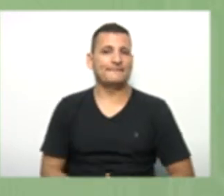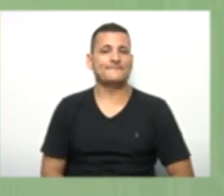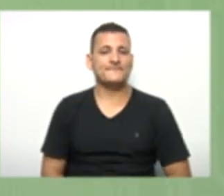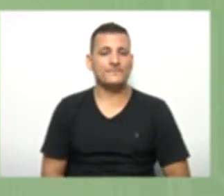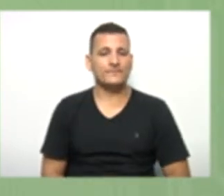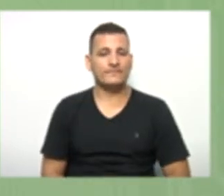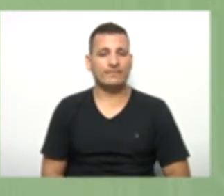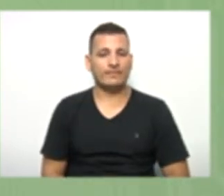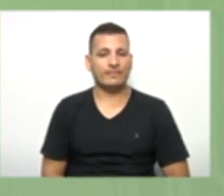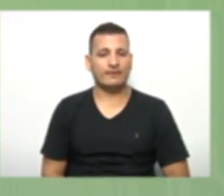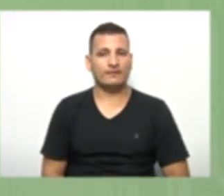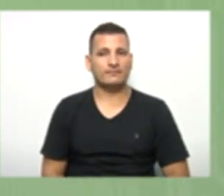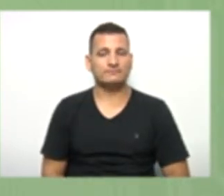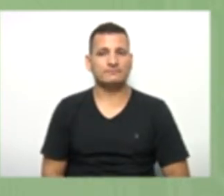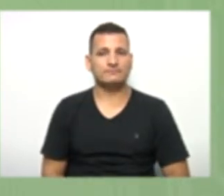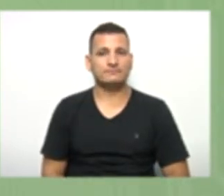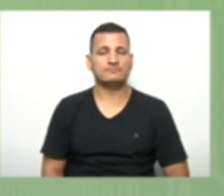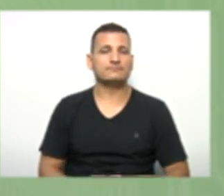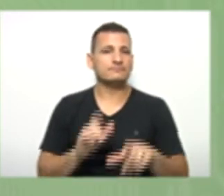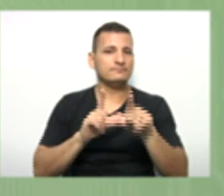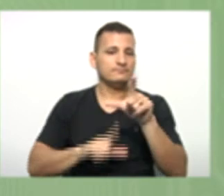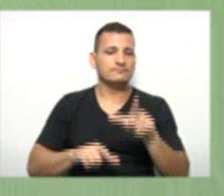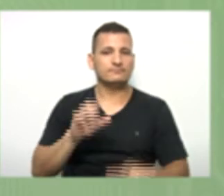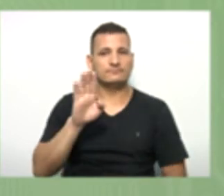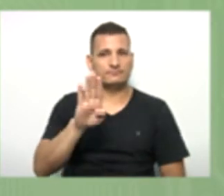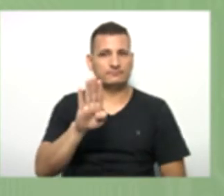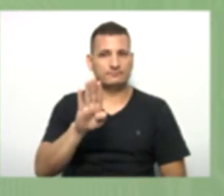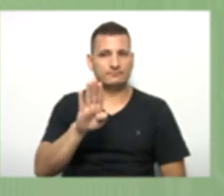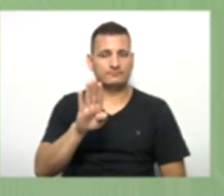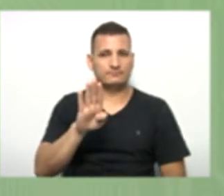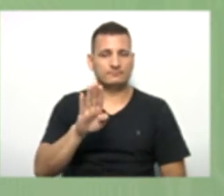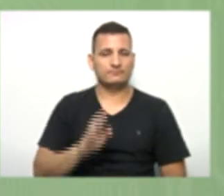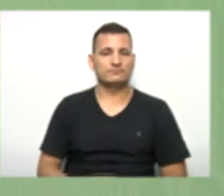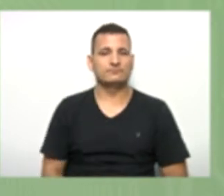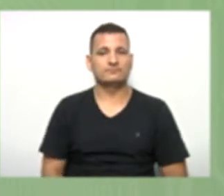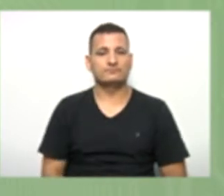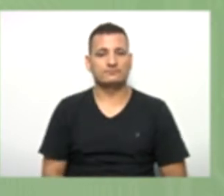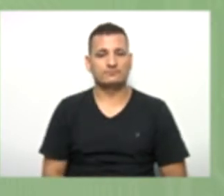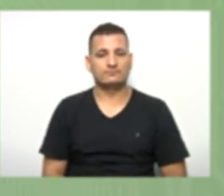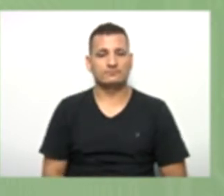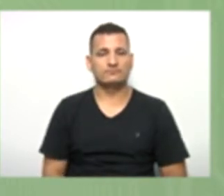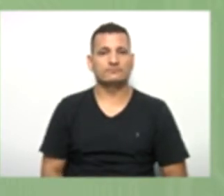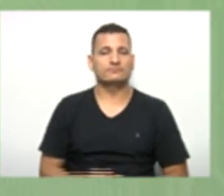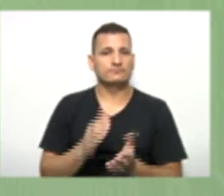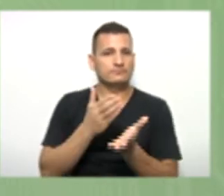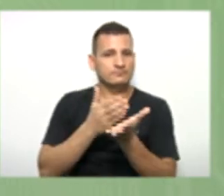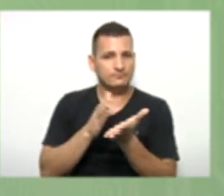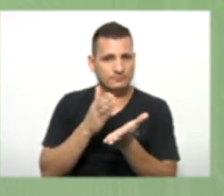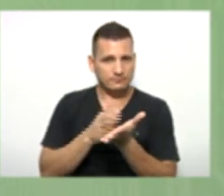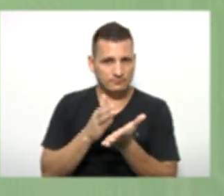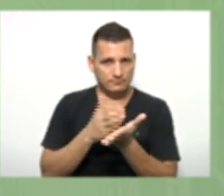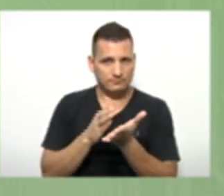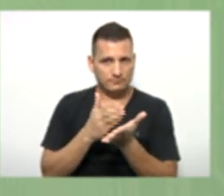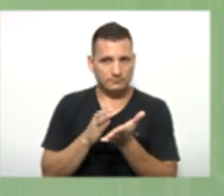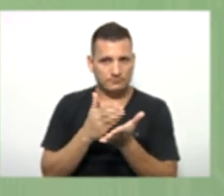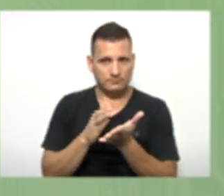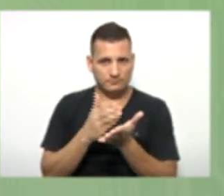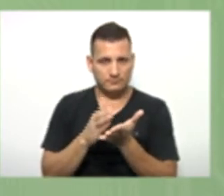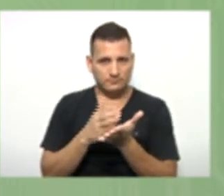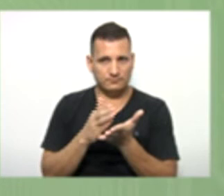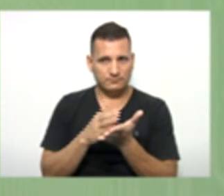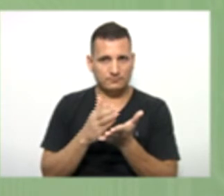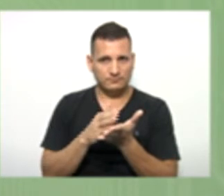que acertou? Vamos lá para a letra B. Olha, as sobras apuradas no